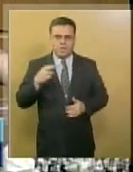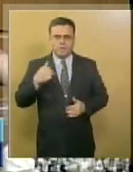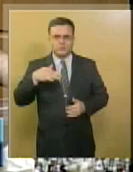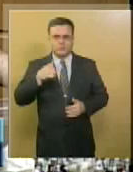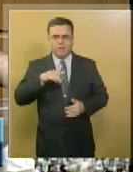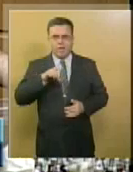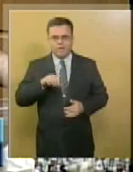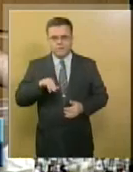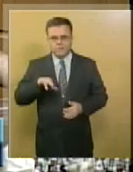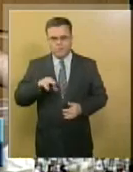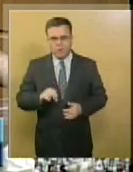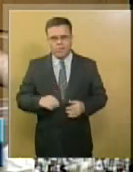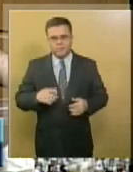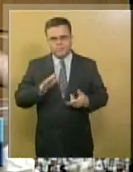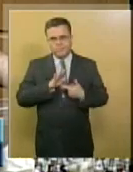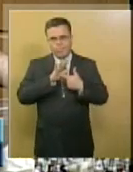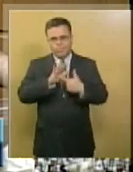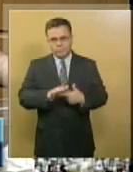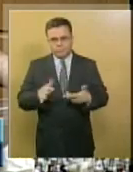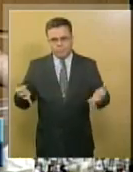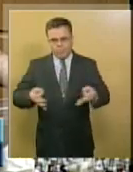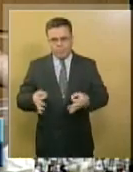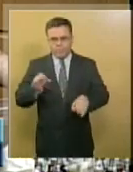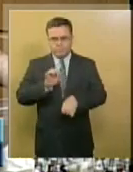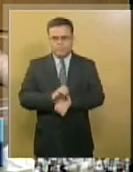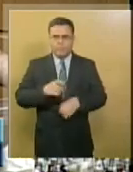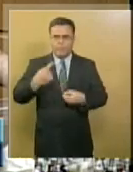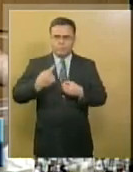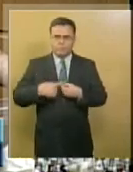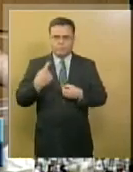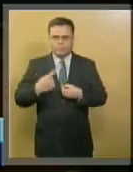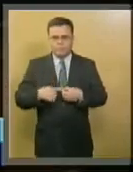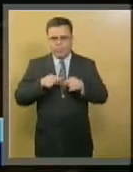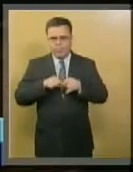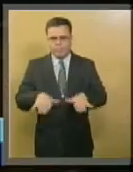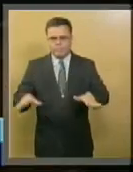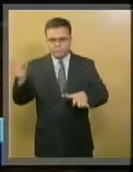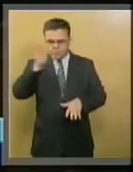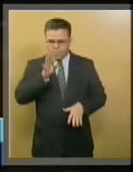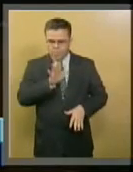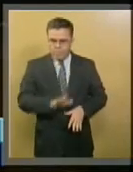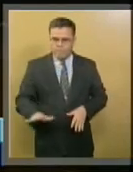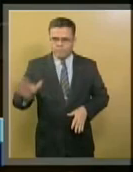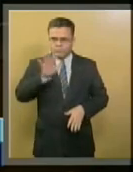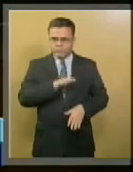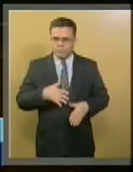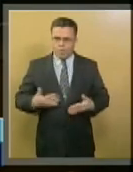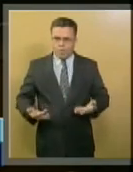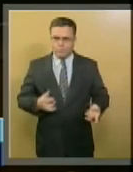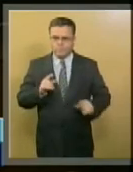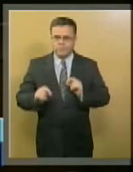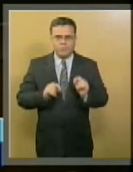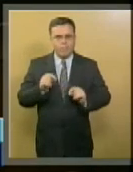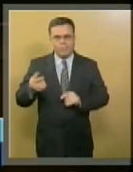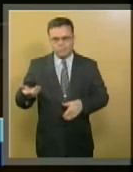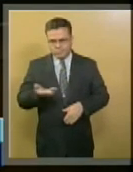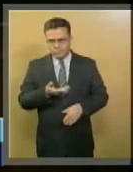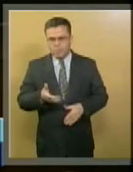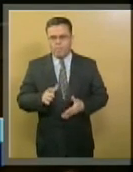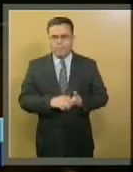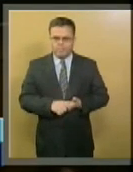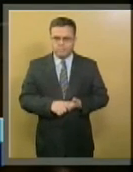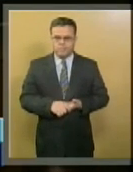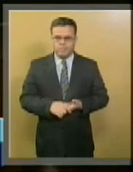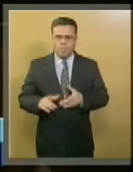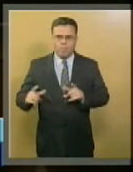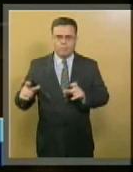Olha, isso aí é exemplo, tanto estaduais quanto municipais, espalhados pelo Brasil. Olha, senhores. Eu fui pegando